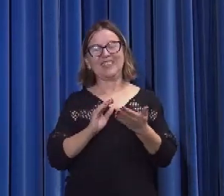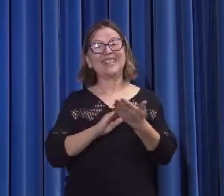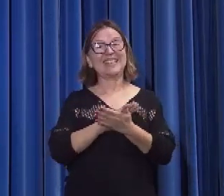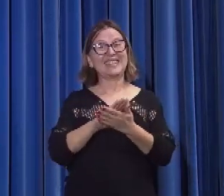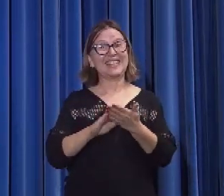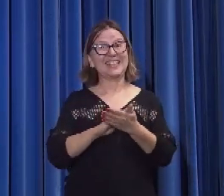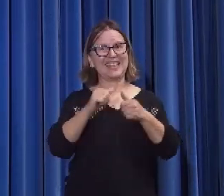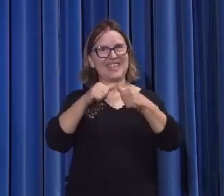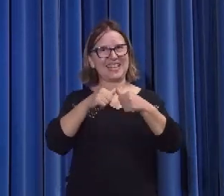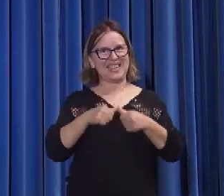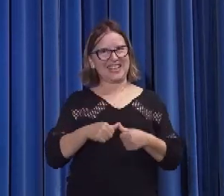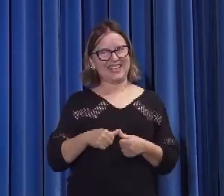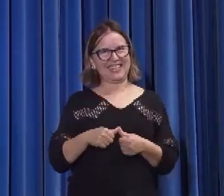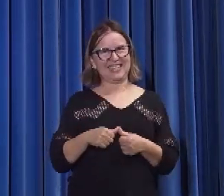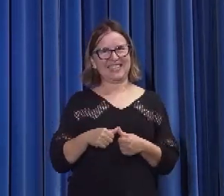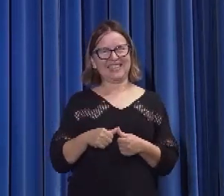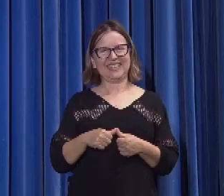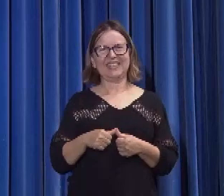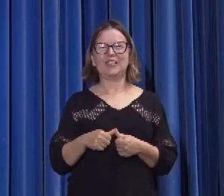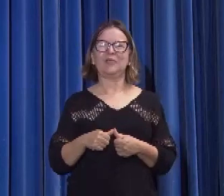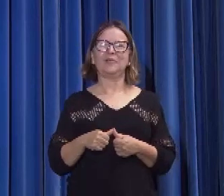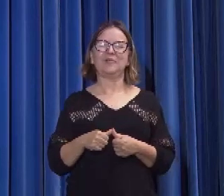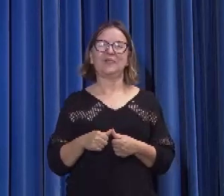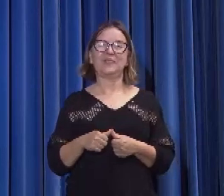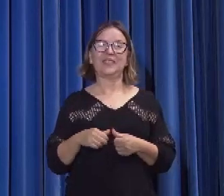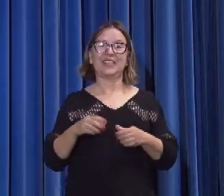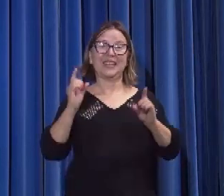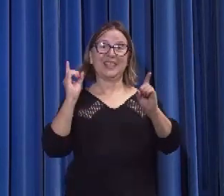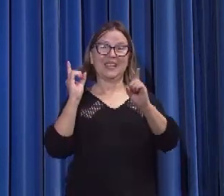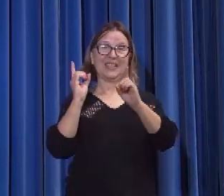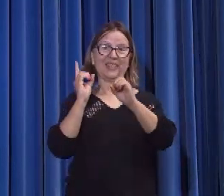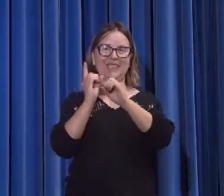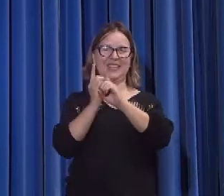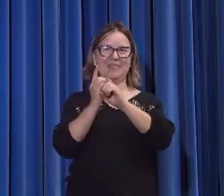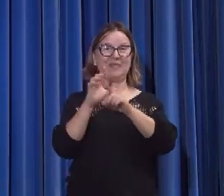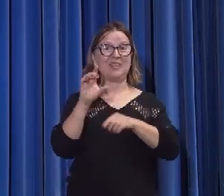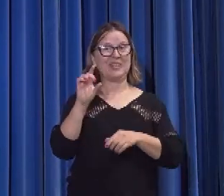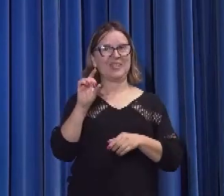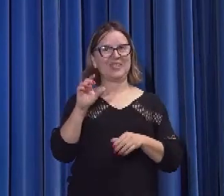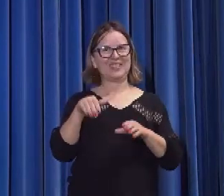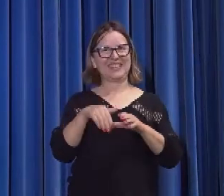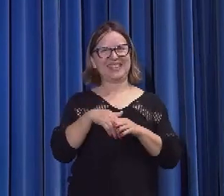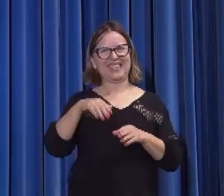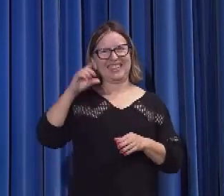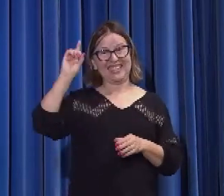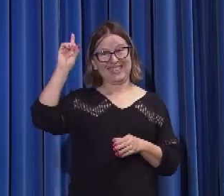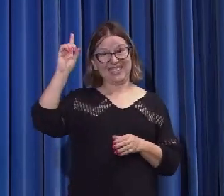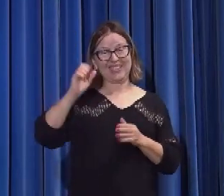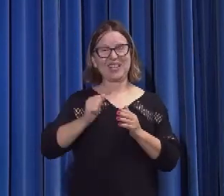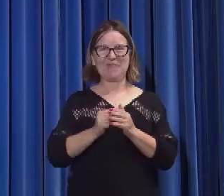verdadeira suficiência que encontramos somente em Cristo.